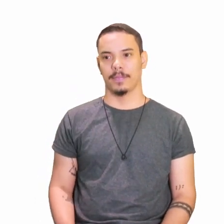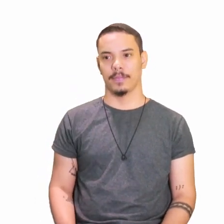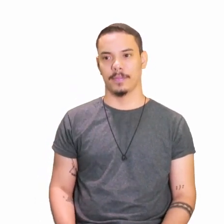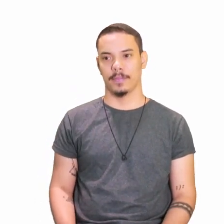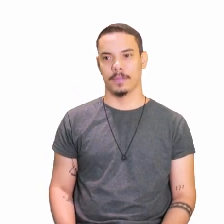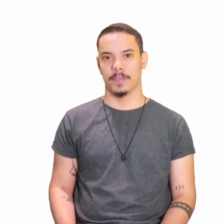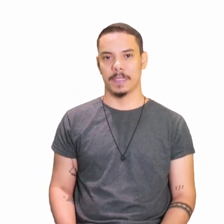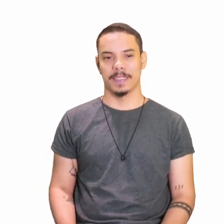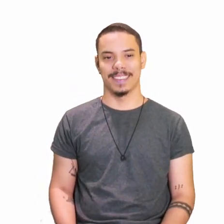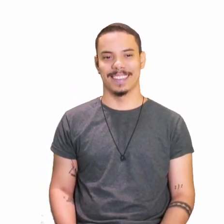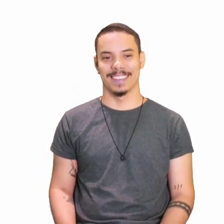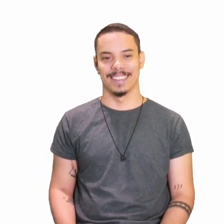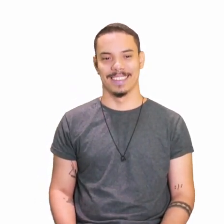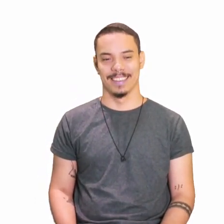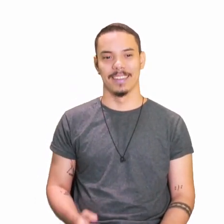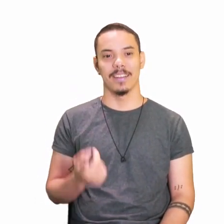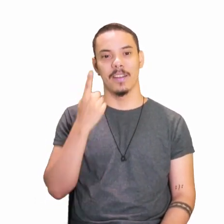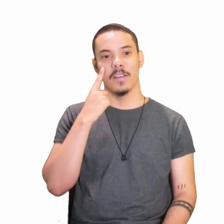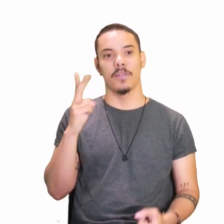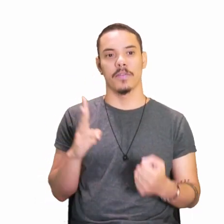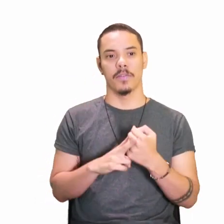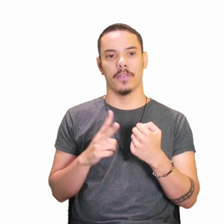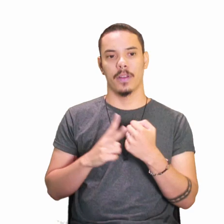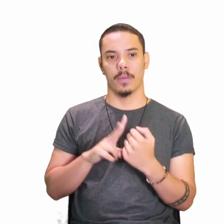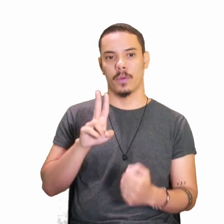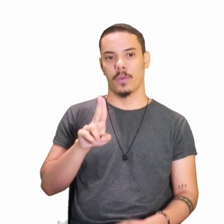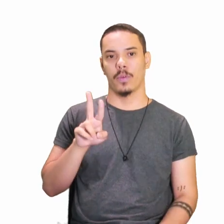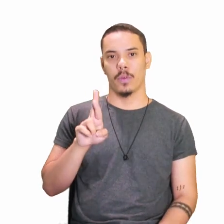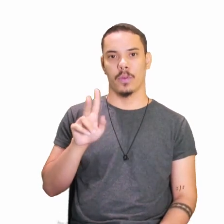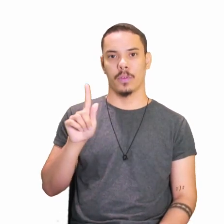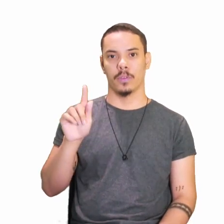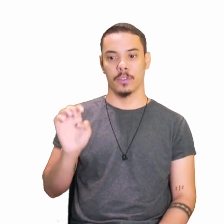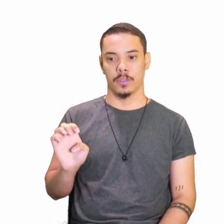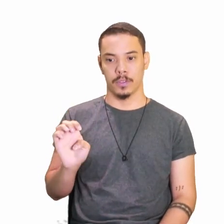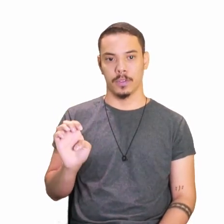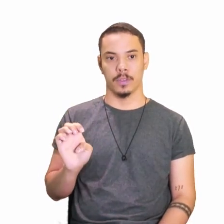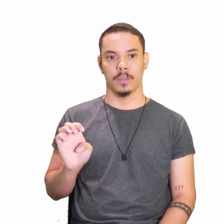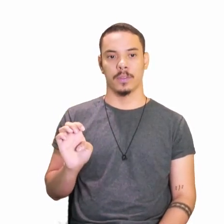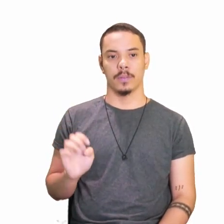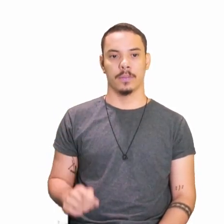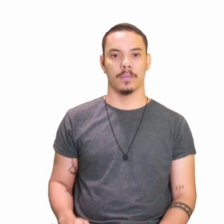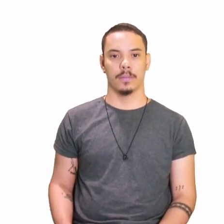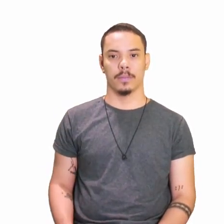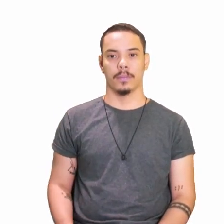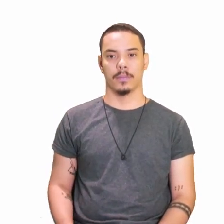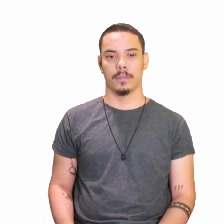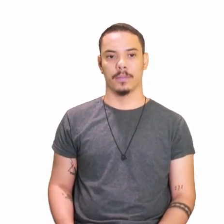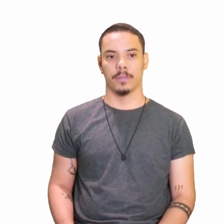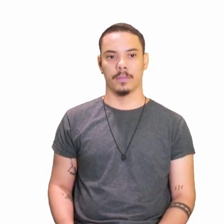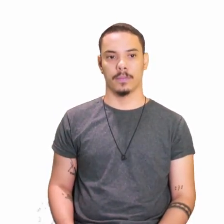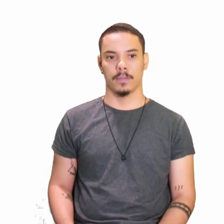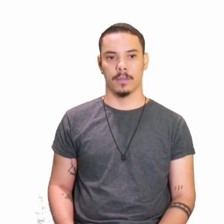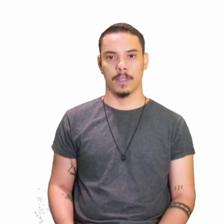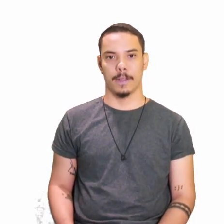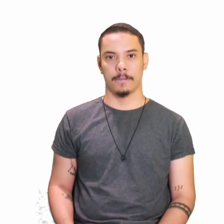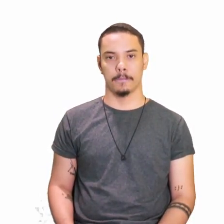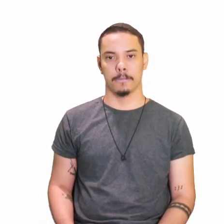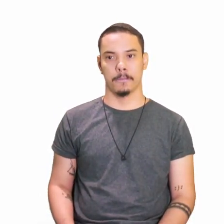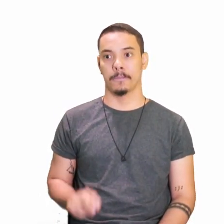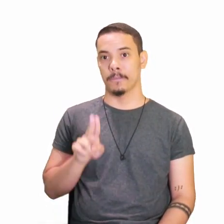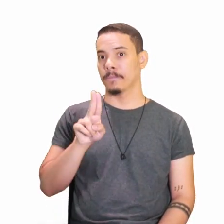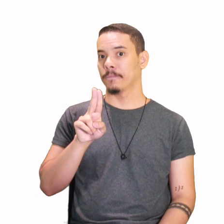amadinhos vamos lá o verbo hoje a necessidade de se discutir um pacto Global